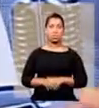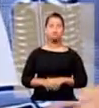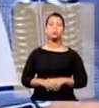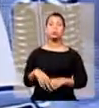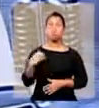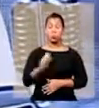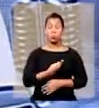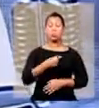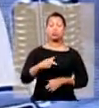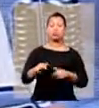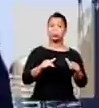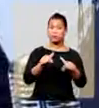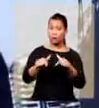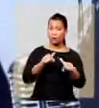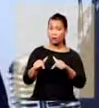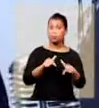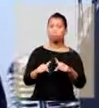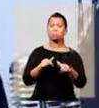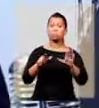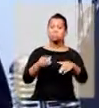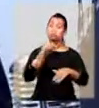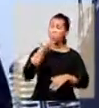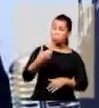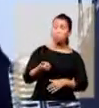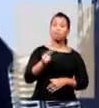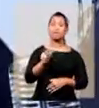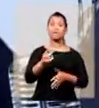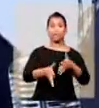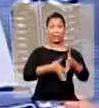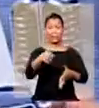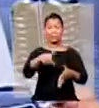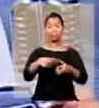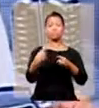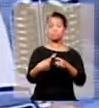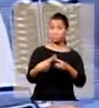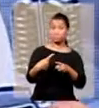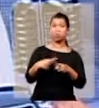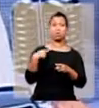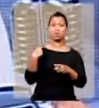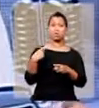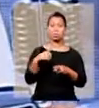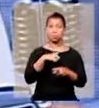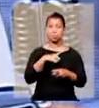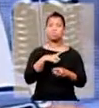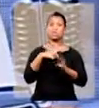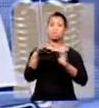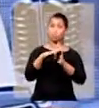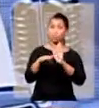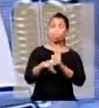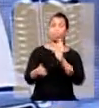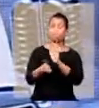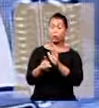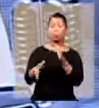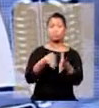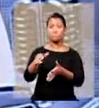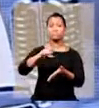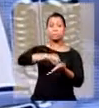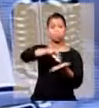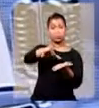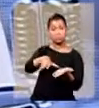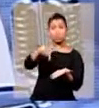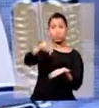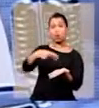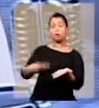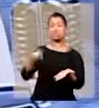porque nós estamos... Tem um programa específico do Libras, tem a Central, né? de Interpretação de Libras. Nós somos pioneiros